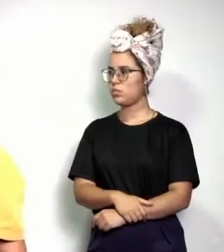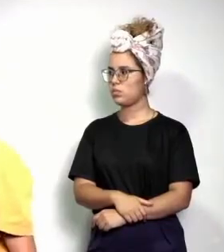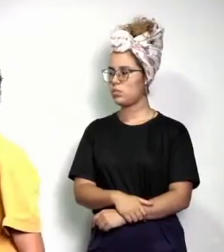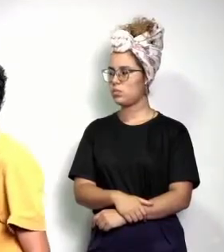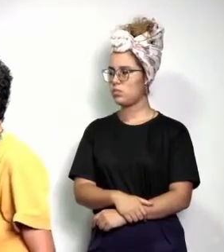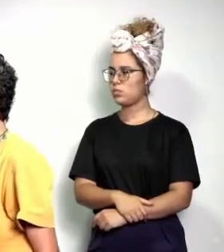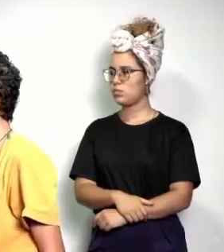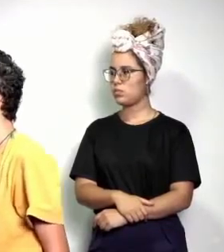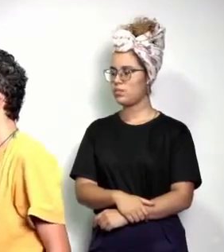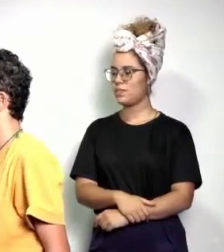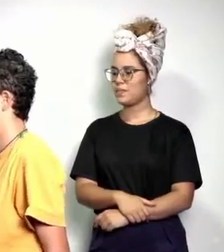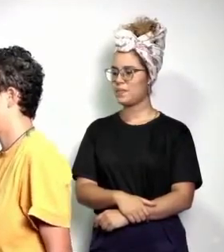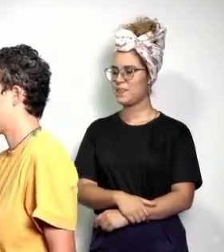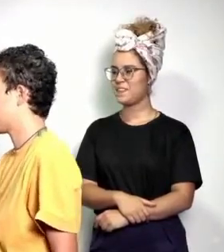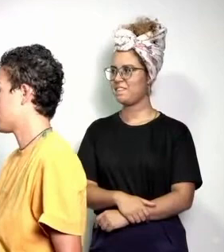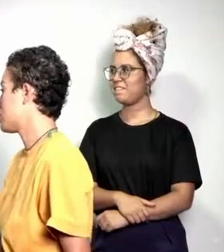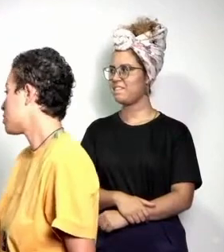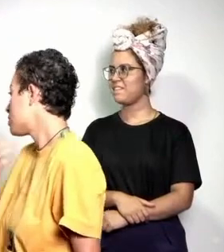Pode deixar.